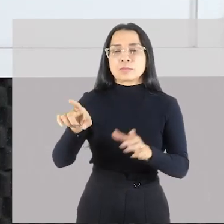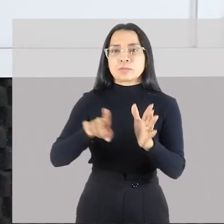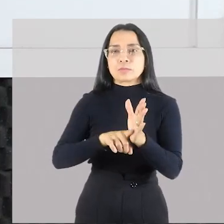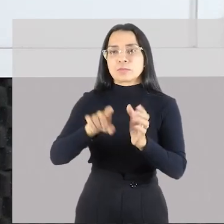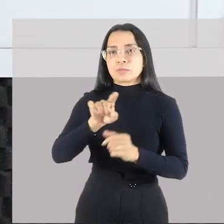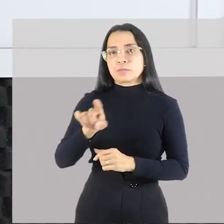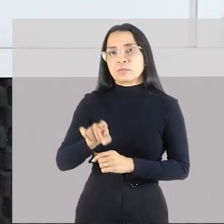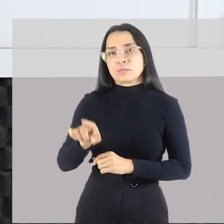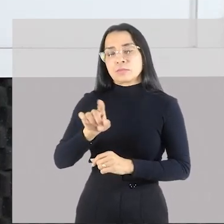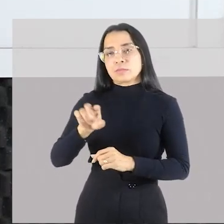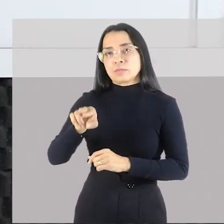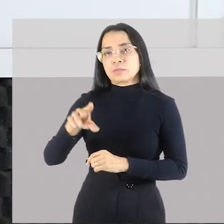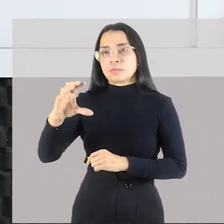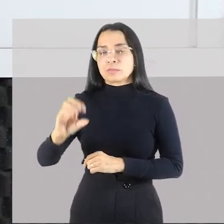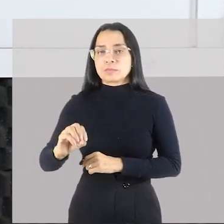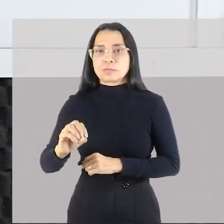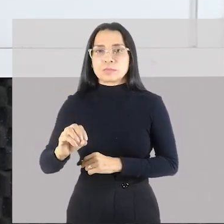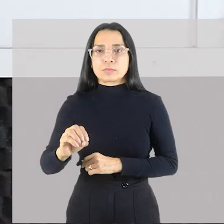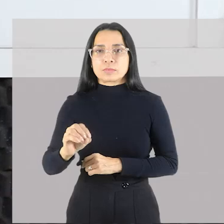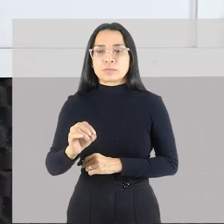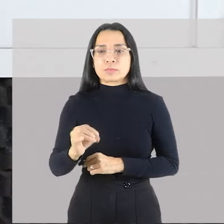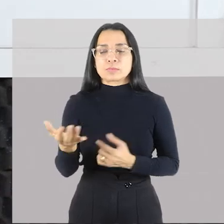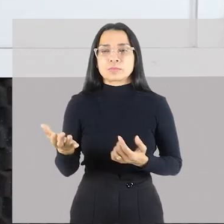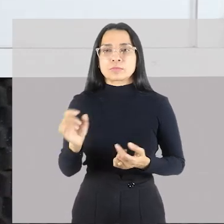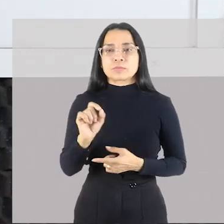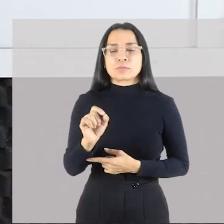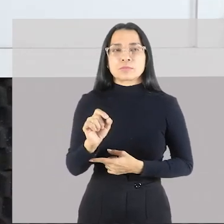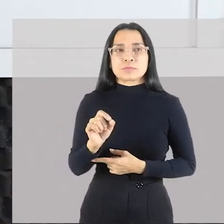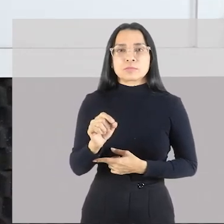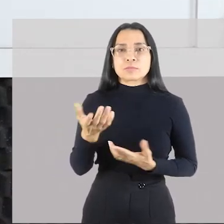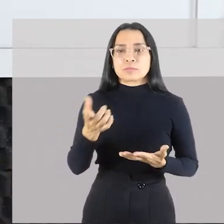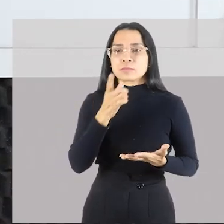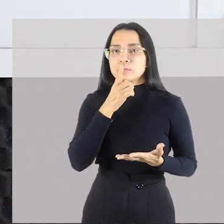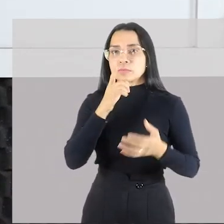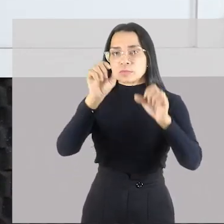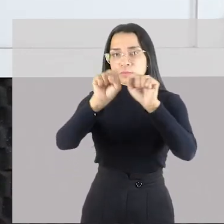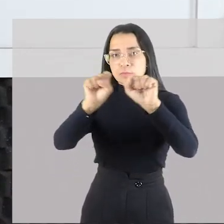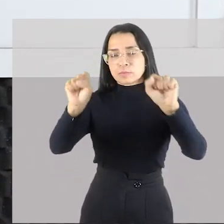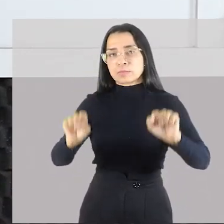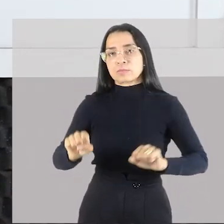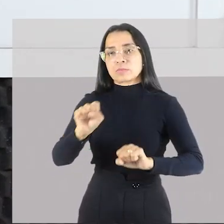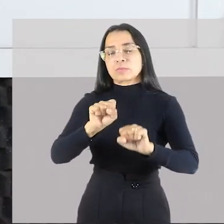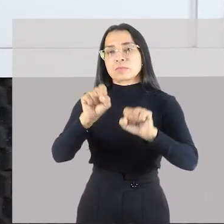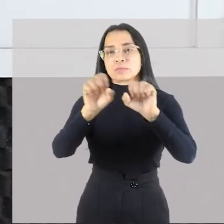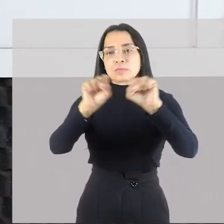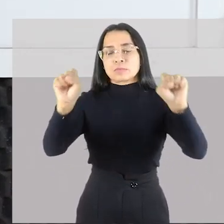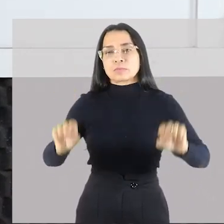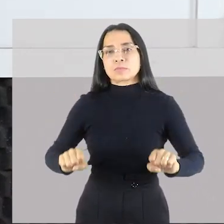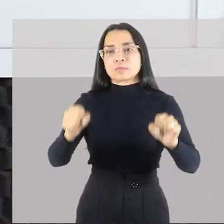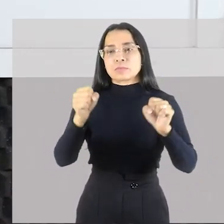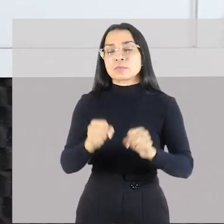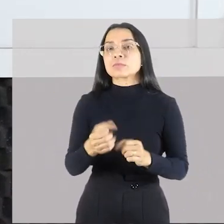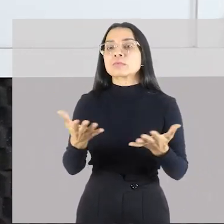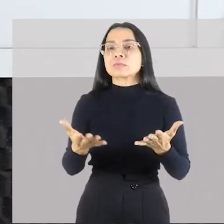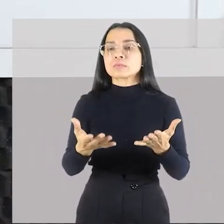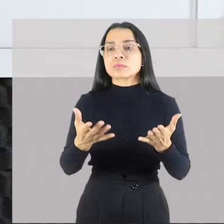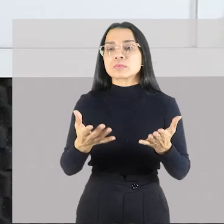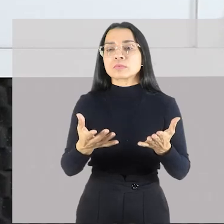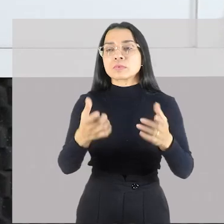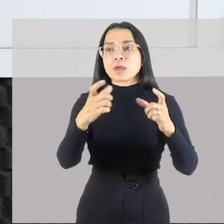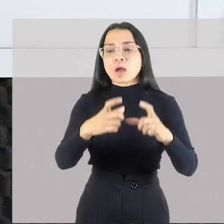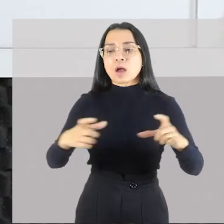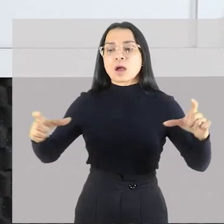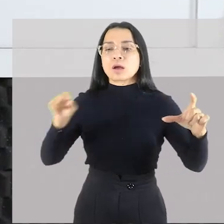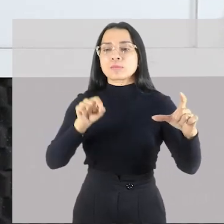menos z igual a 4, por exemplo. Tá? Então você já tem um sistema aqui um pouco maior. Esse sistema é formado